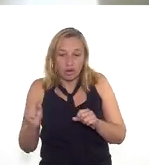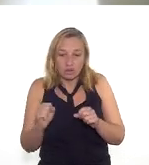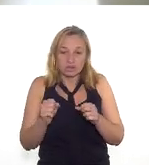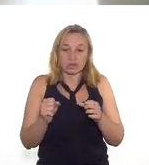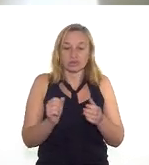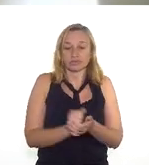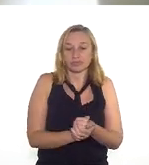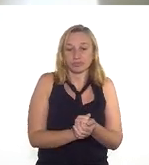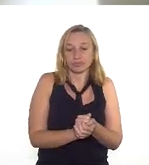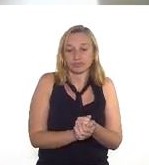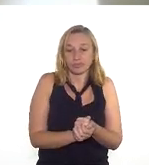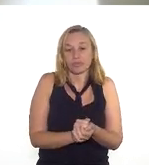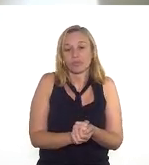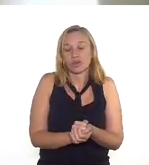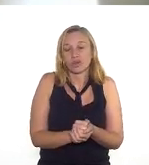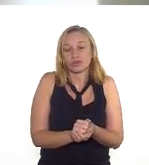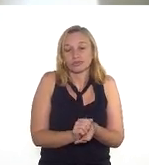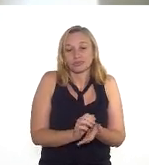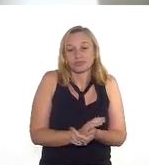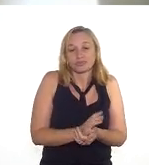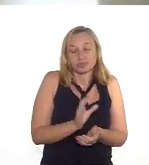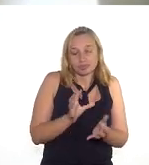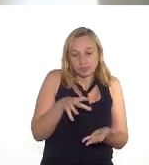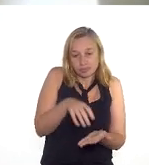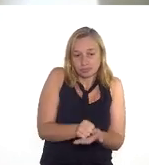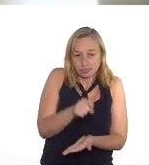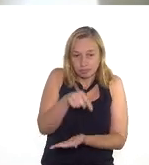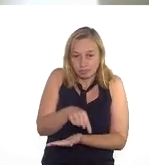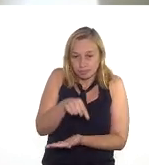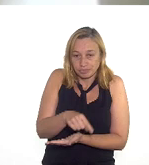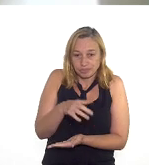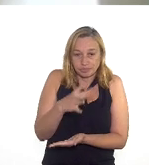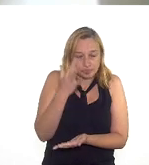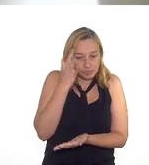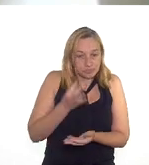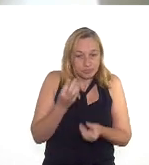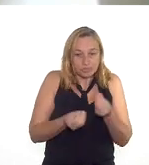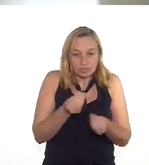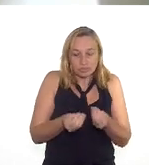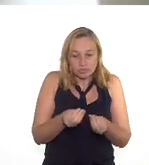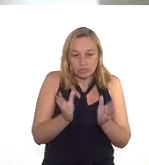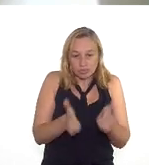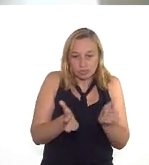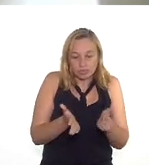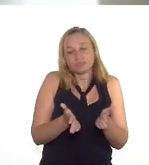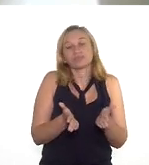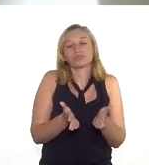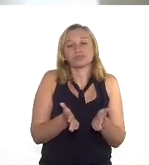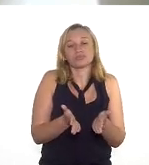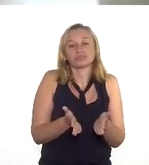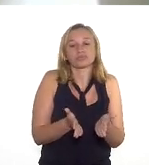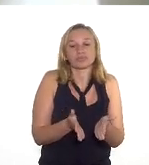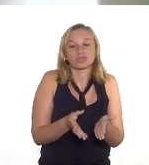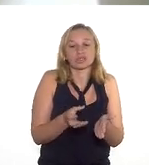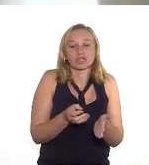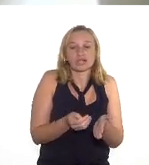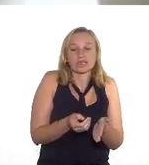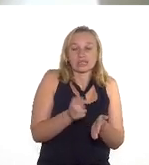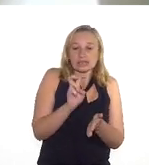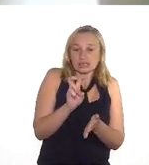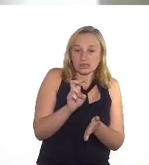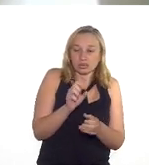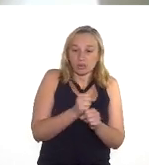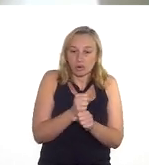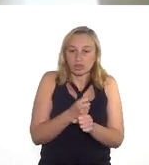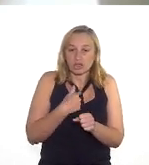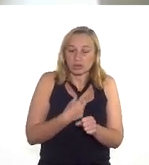sucessivamente. Tá? Então, só queria deixar esse registro aqui, porque eu não sei como está hoje, já se vão quase 5 anos que eu